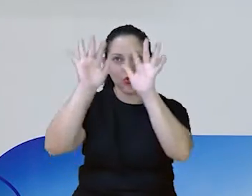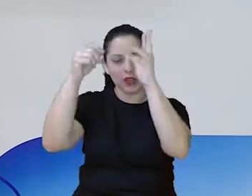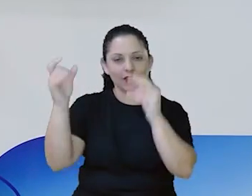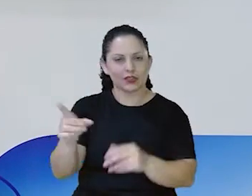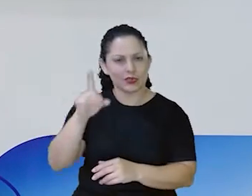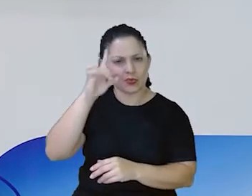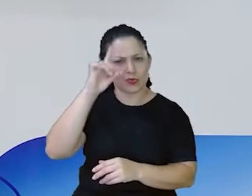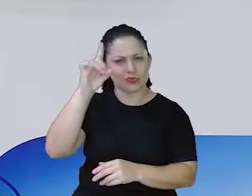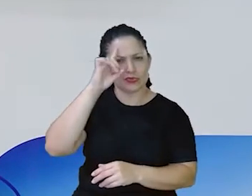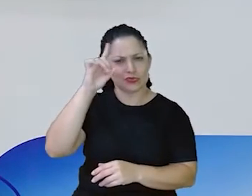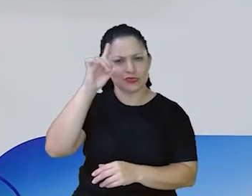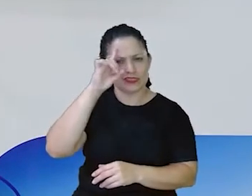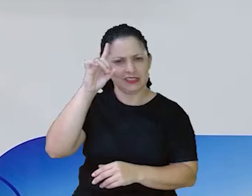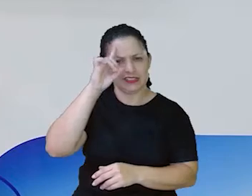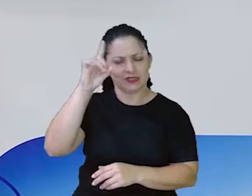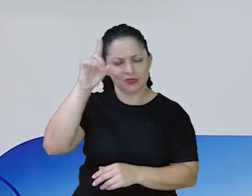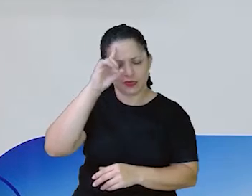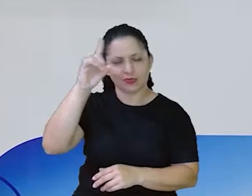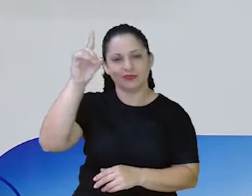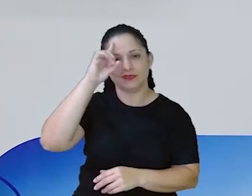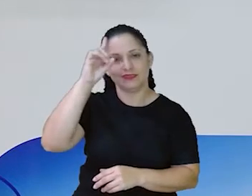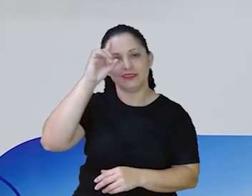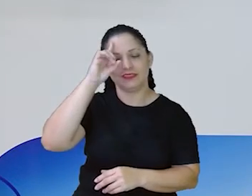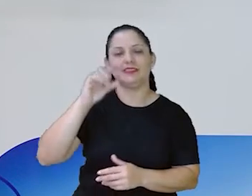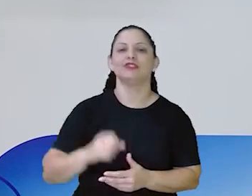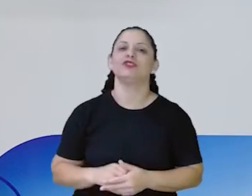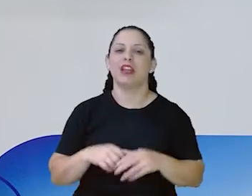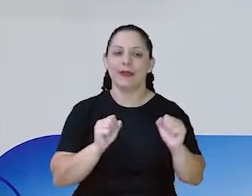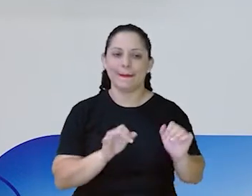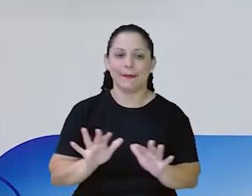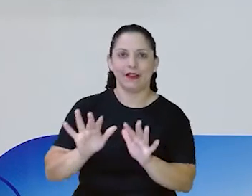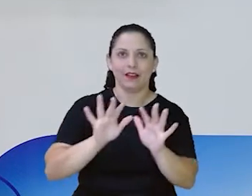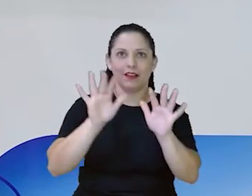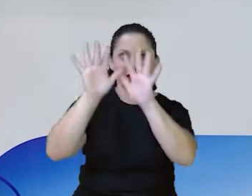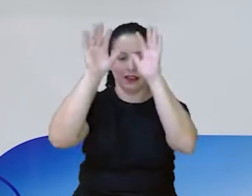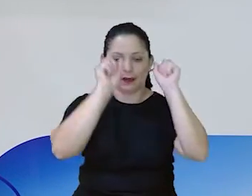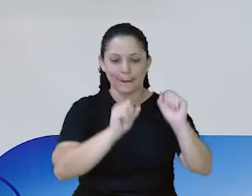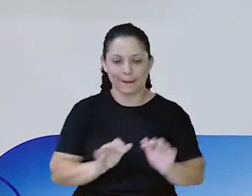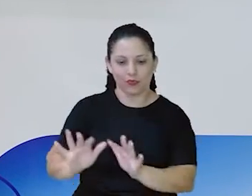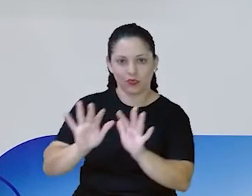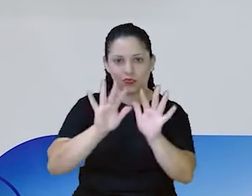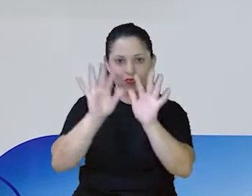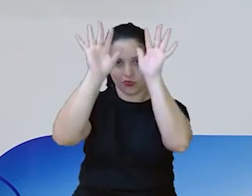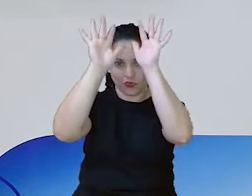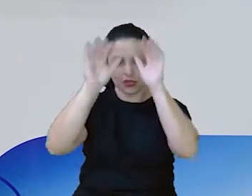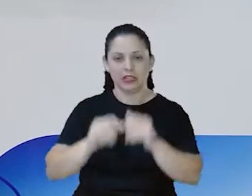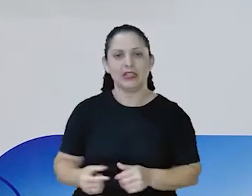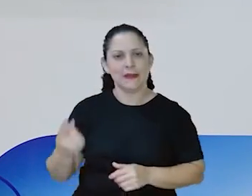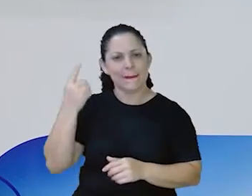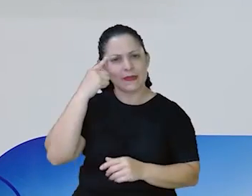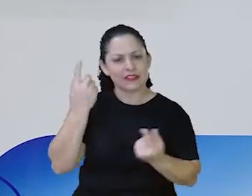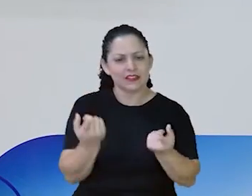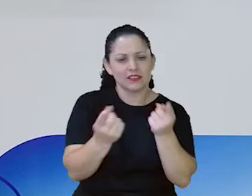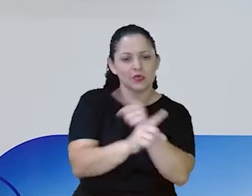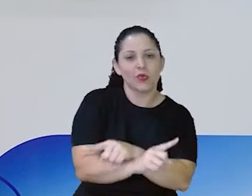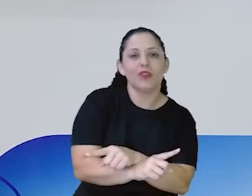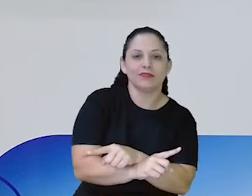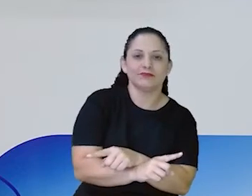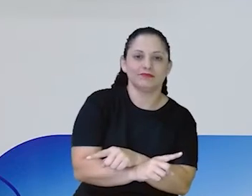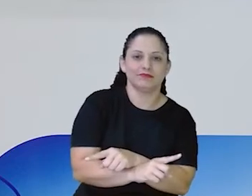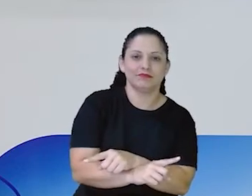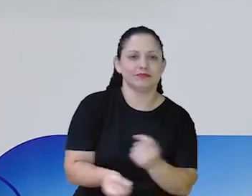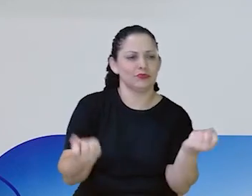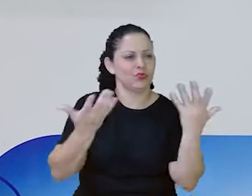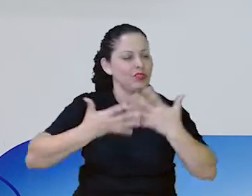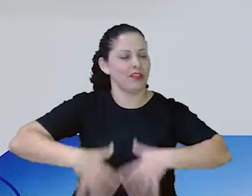dias na natureza, através da fumaça dos carros, dos automóveis, por exemplo, e se a gente pensar nessa troca que acontece na natureza de forma